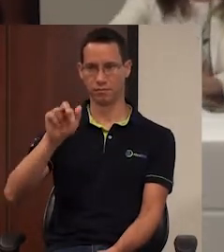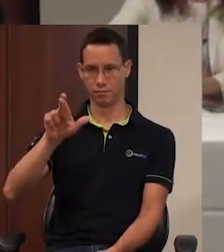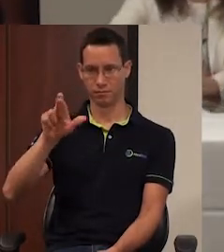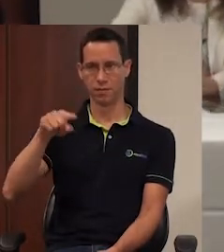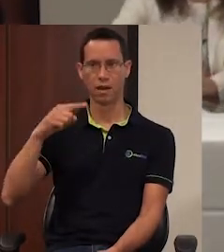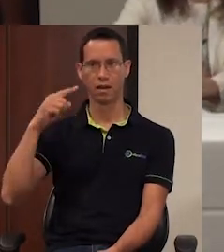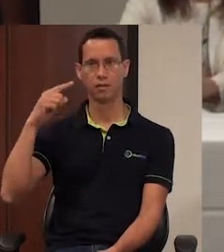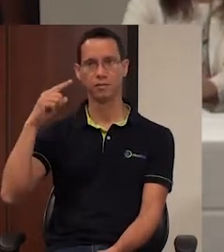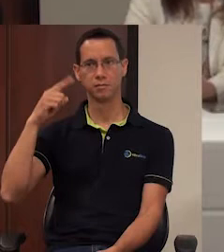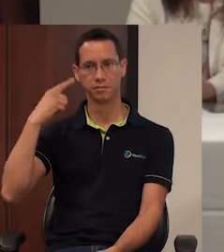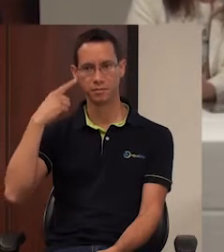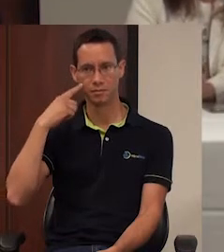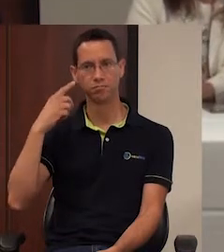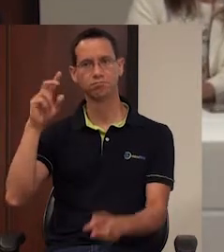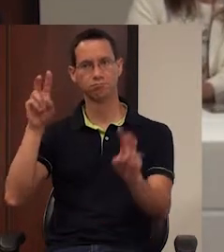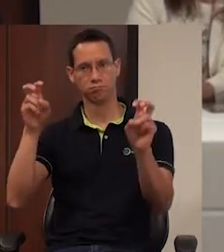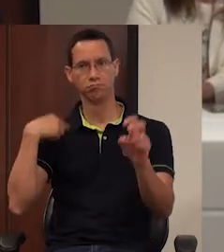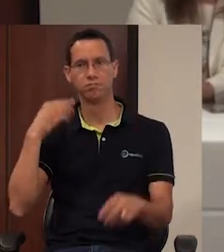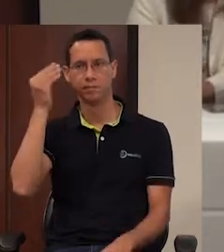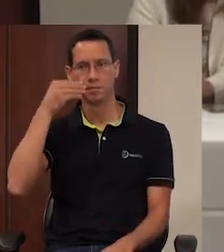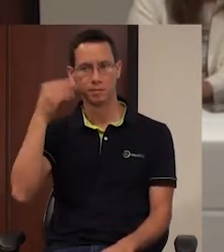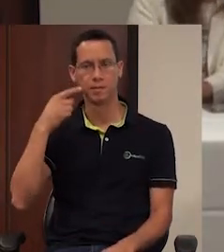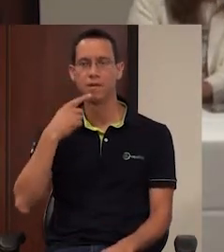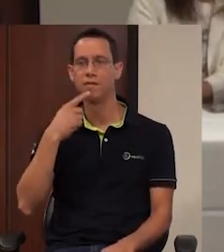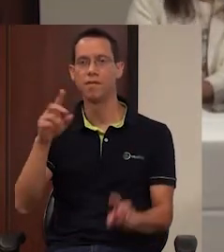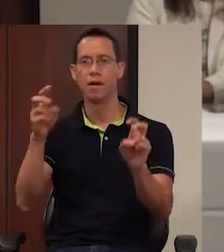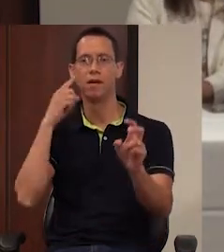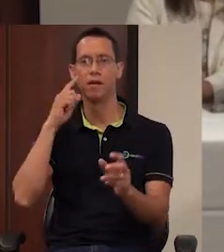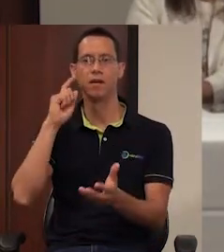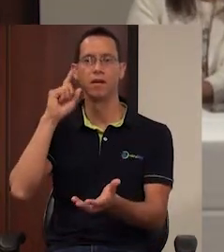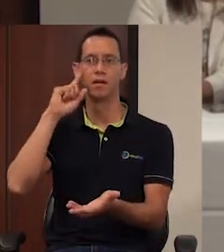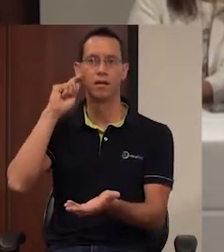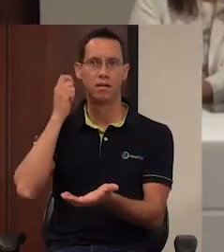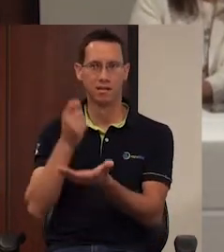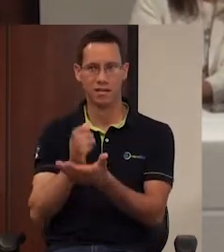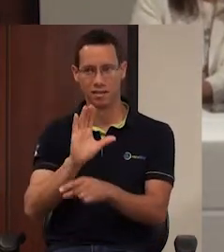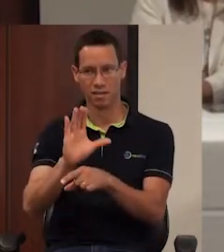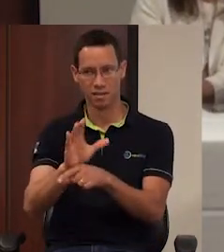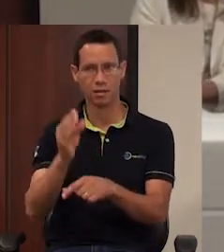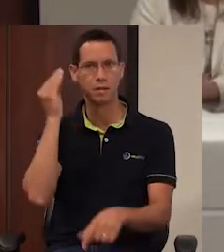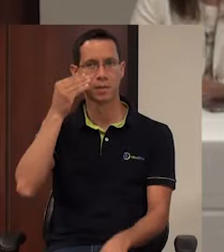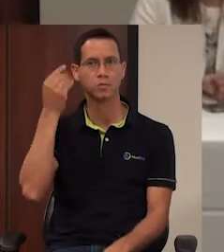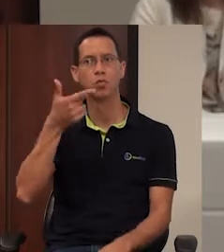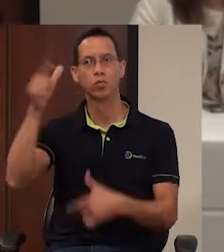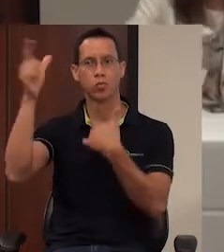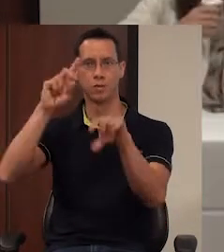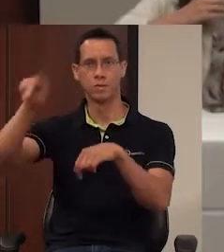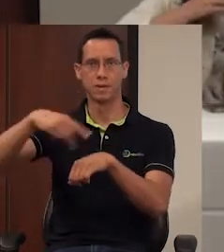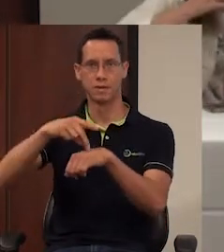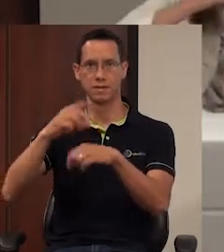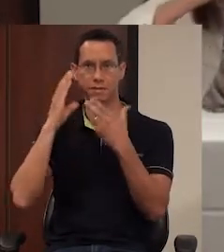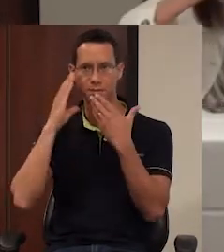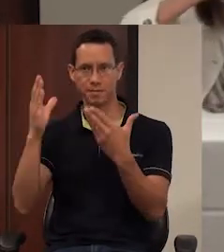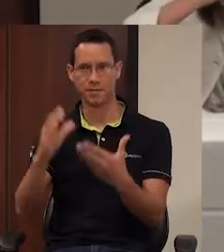gente, né, sobre a tomada de decisão apoiada e a experiência de outros países. Obrigada.